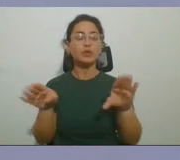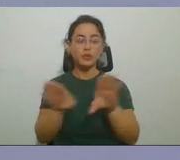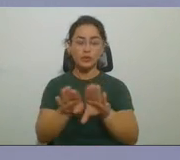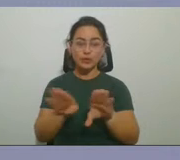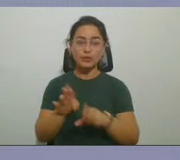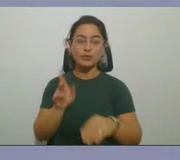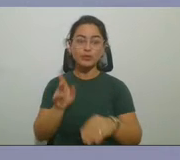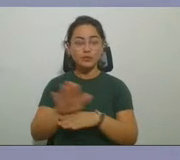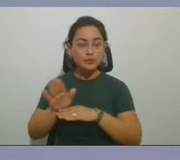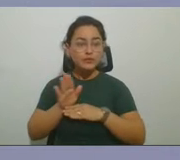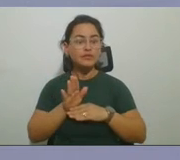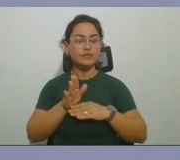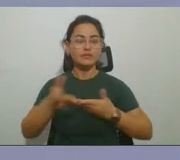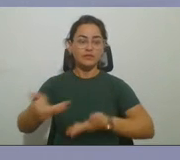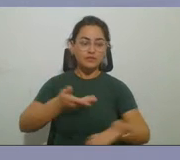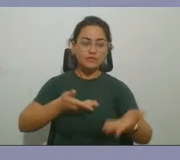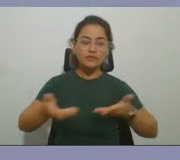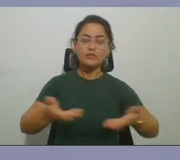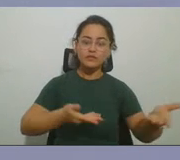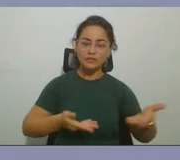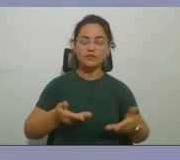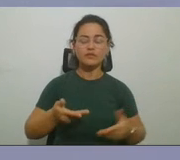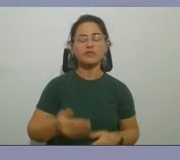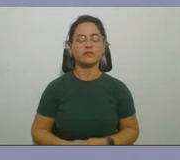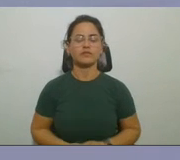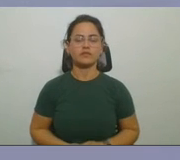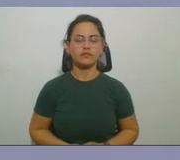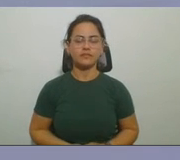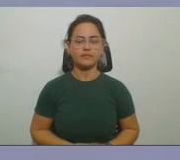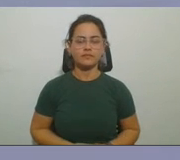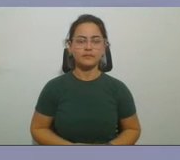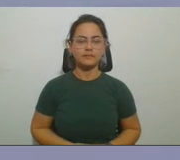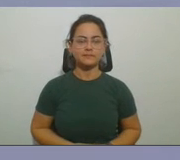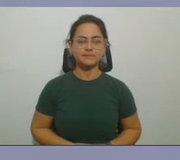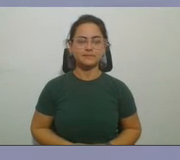construções que serão geradas aqui nesse Congresso.